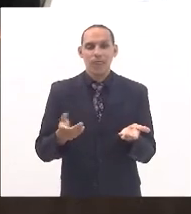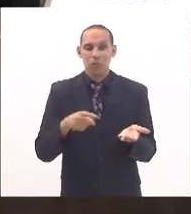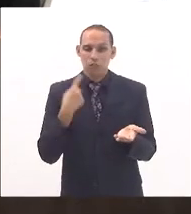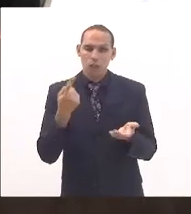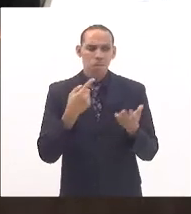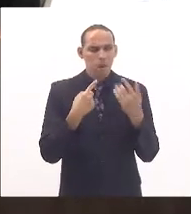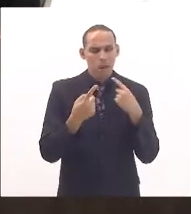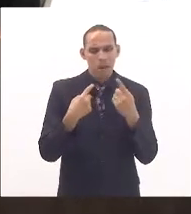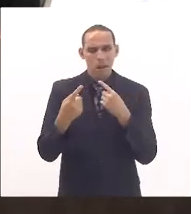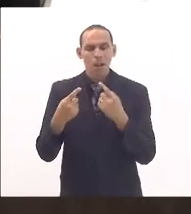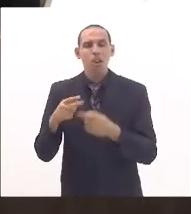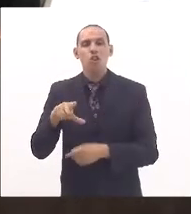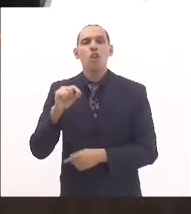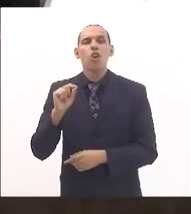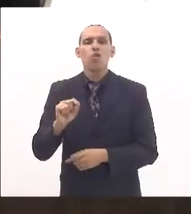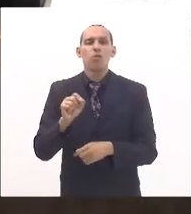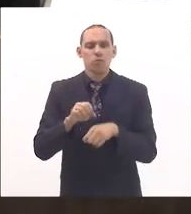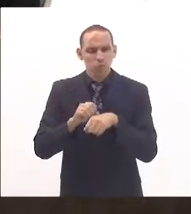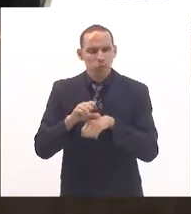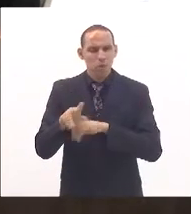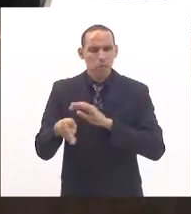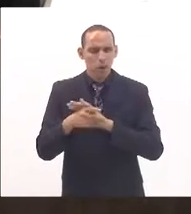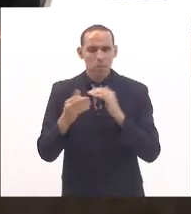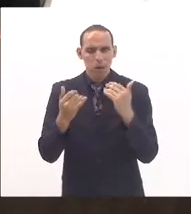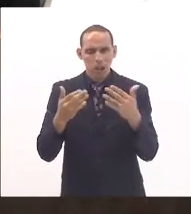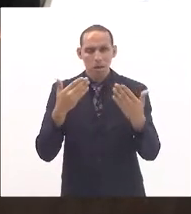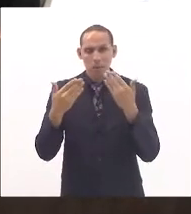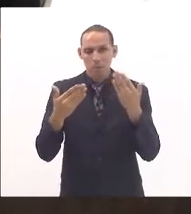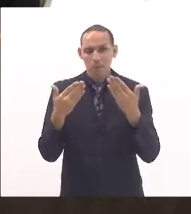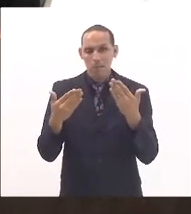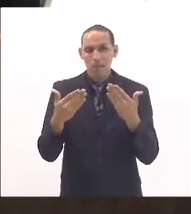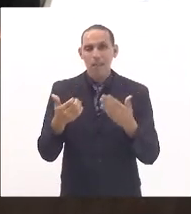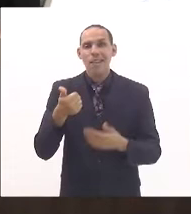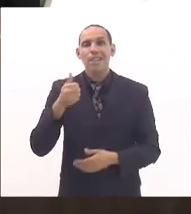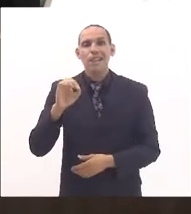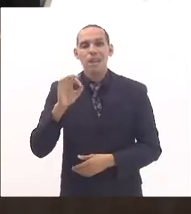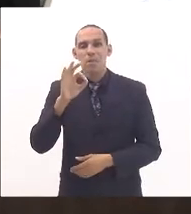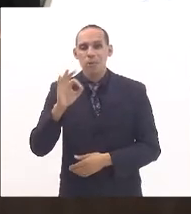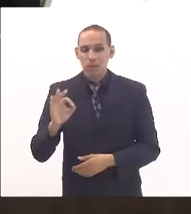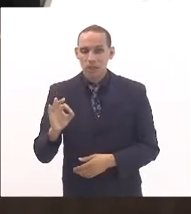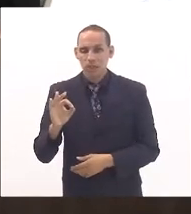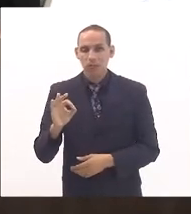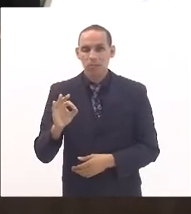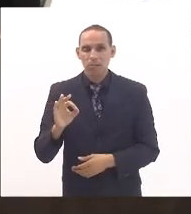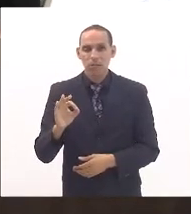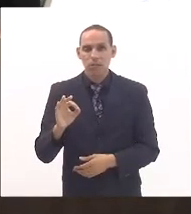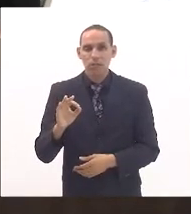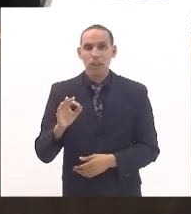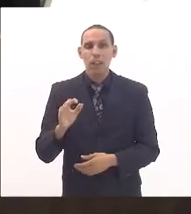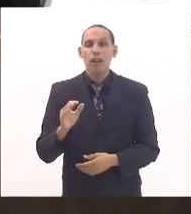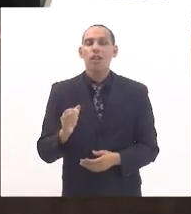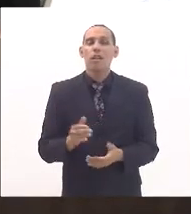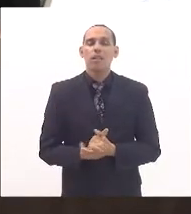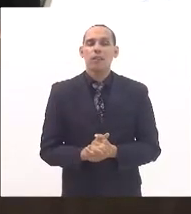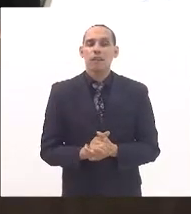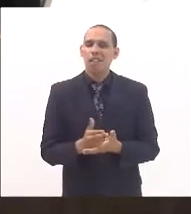discussões, como sugestão da audiência pública, que fosse 10% e a diferença em